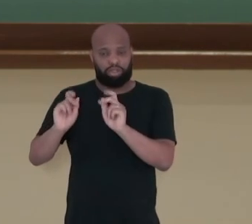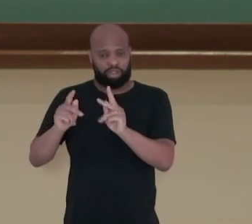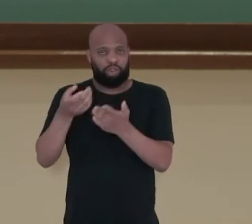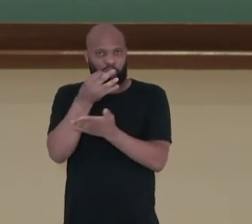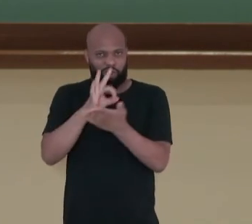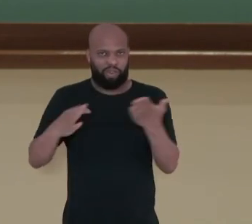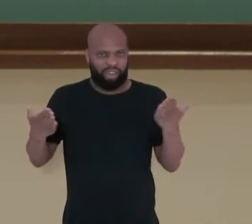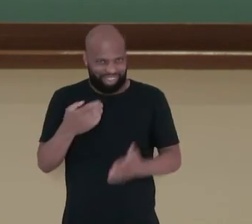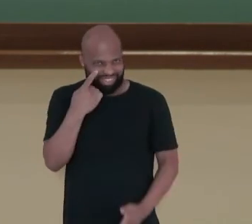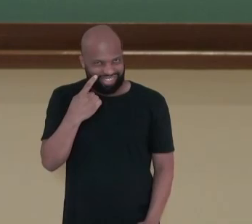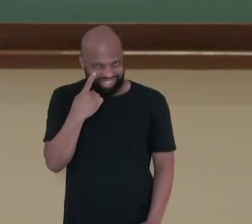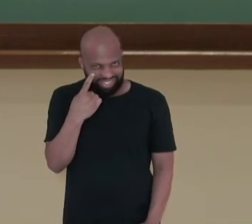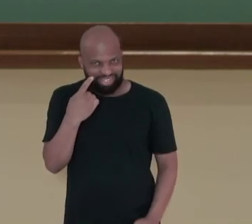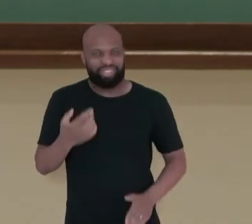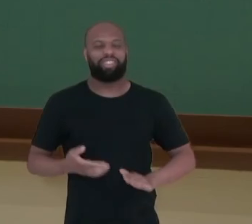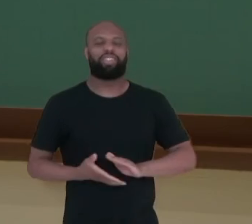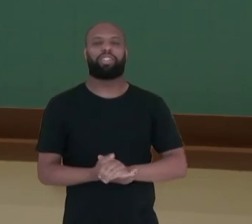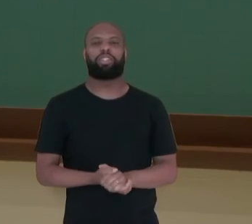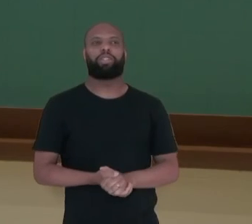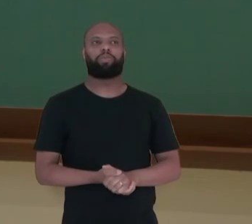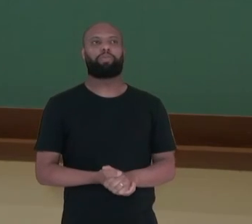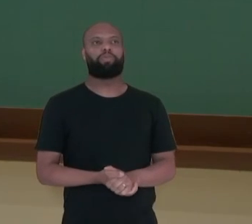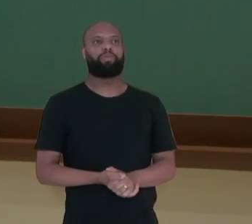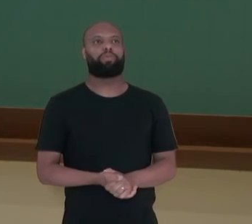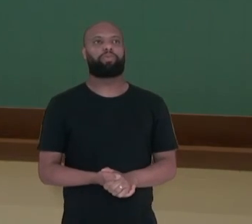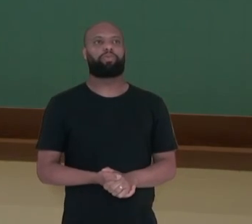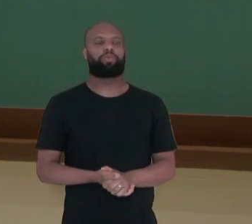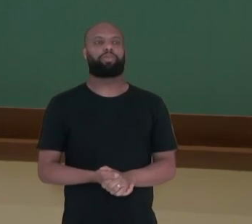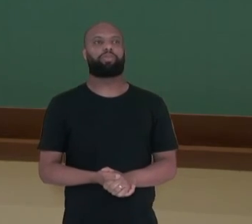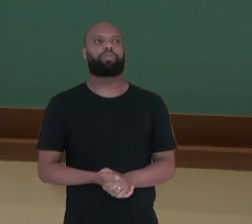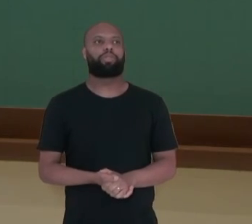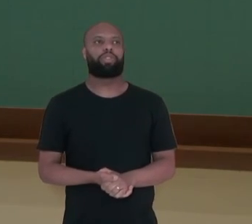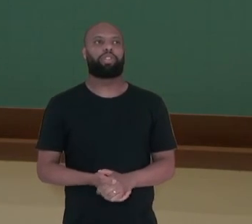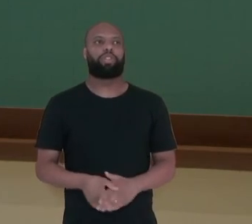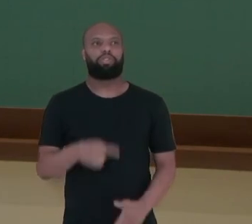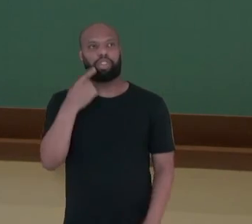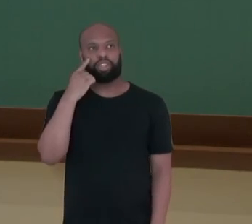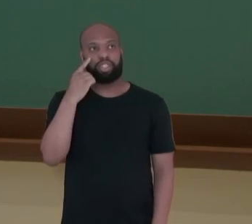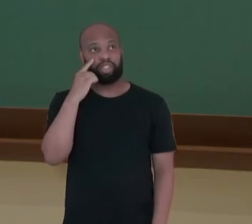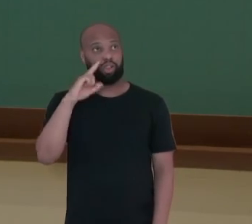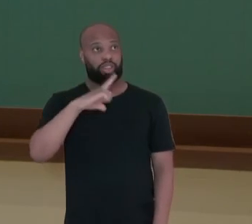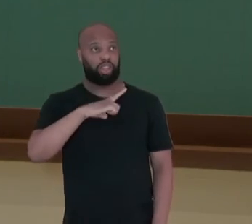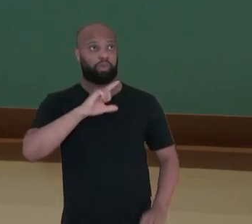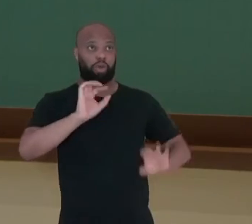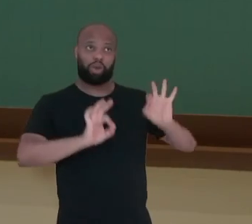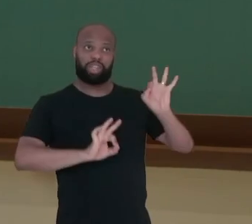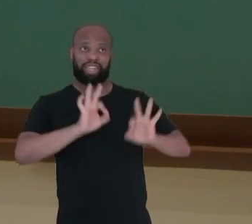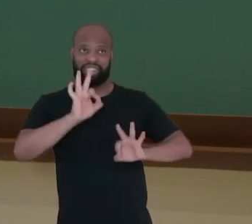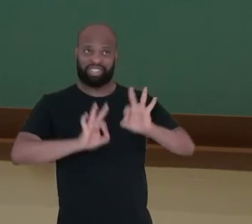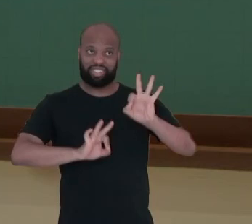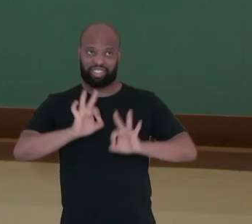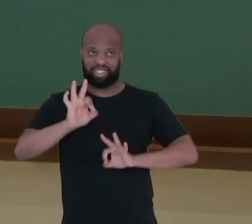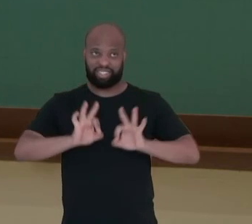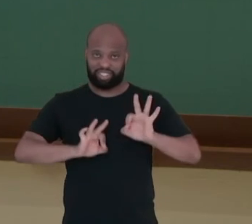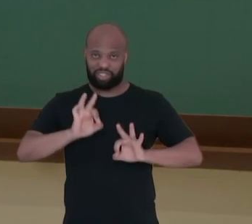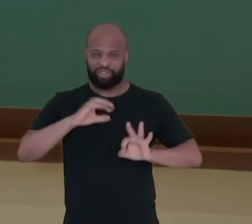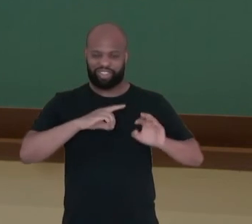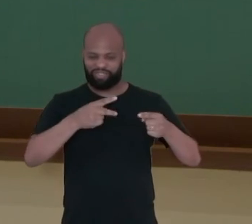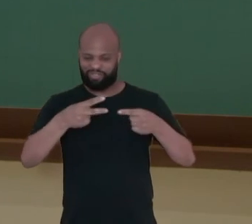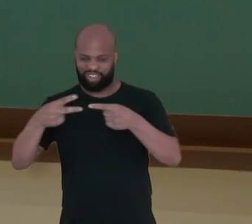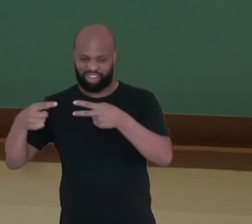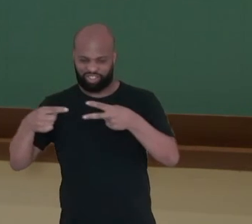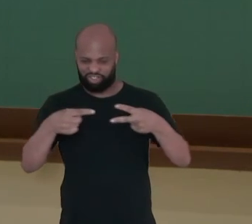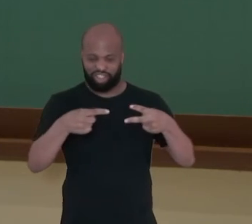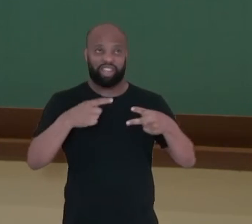corrigir para ver como é que fica? Olha lá. Então eu tenho toda uma organização com as flechinhas. Então,